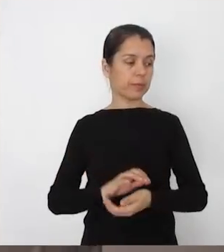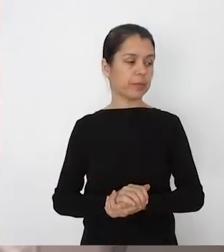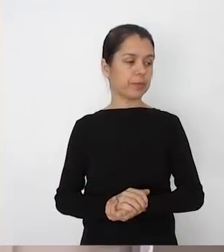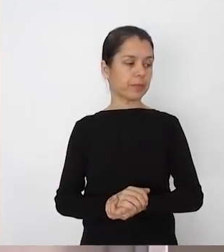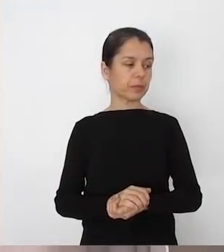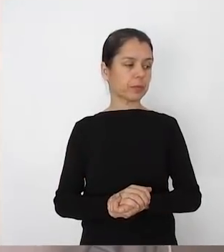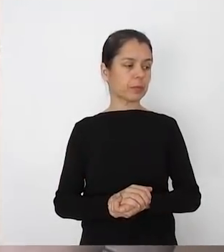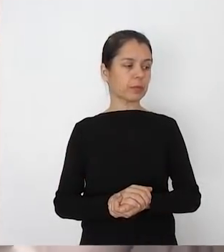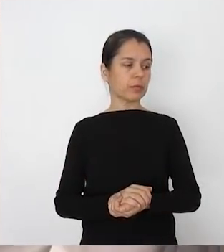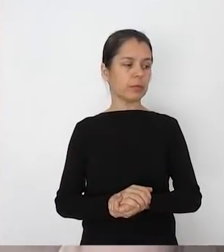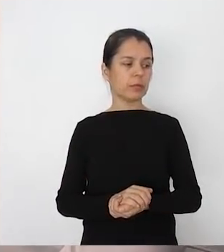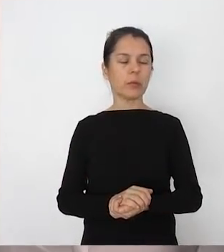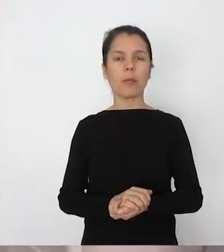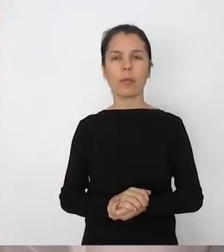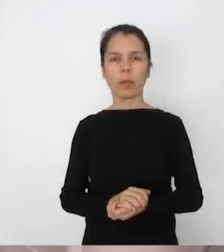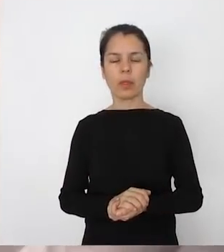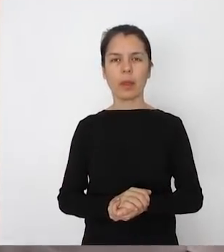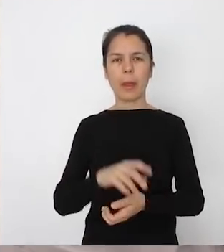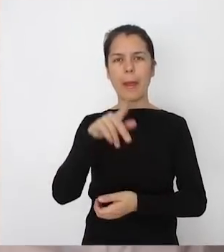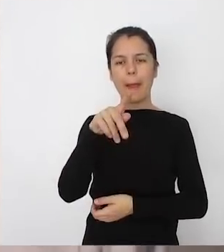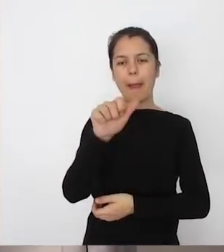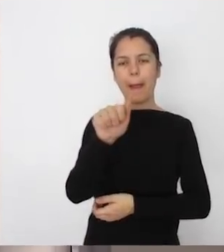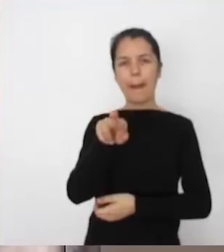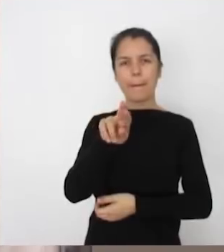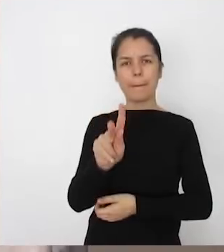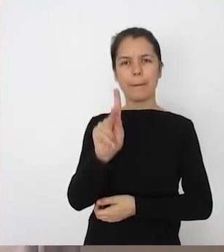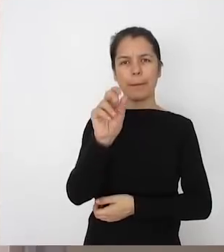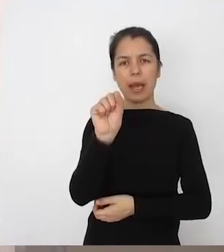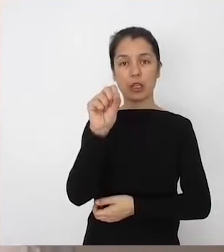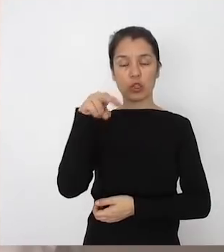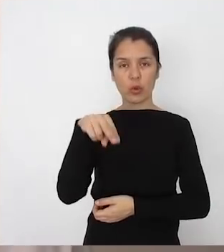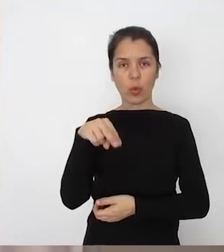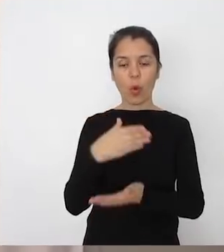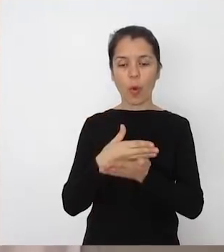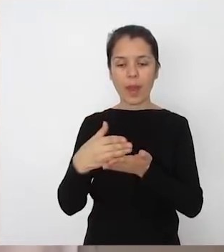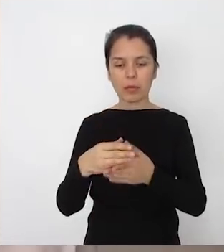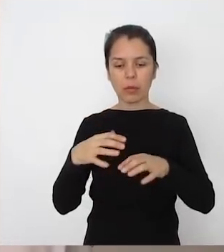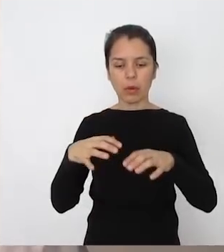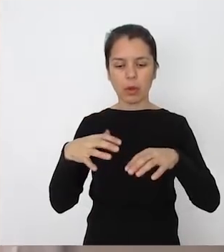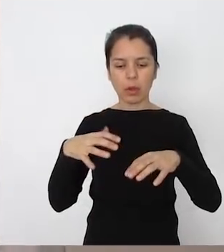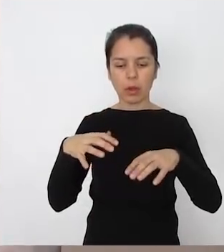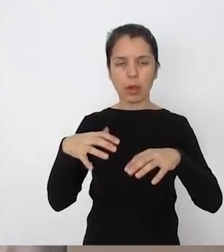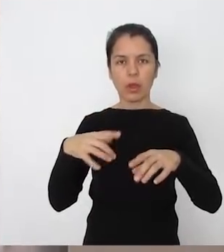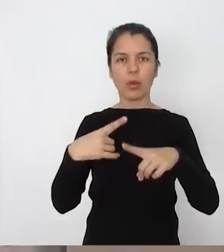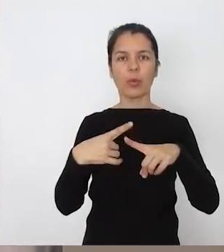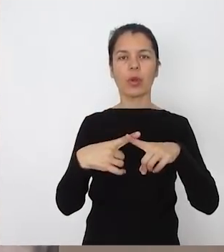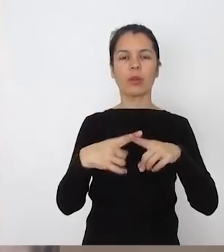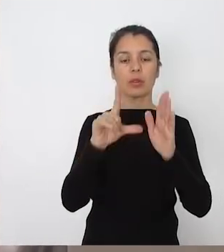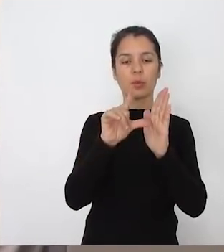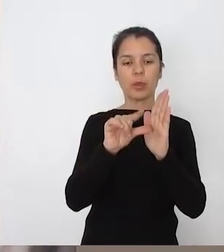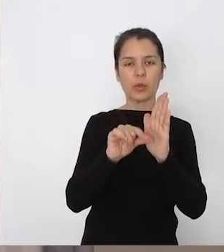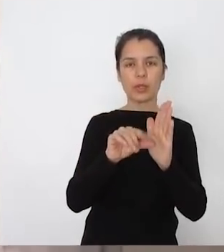e tal, esses remédios vão gerar ganho de peso, por isso que essas crianças quando tomam antipsicóticos, elas aumentam o peso, porque eles mexem com